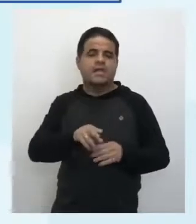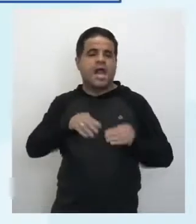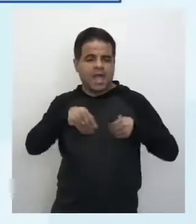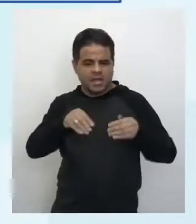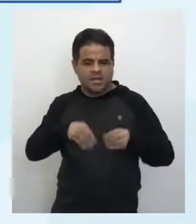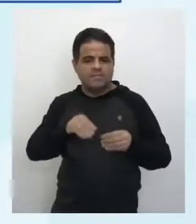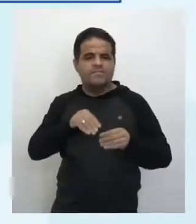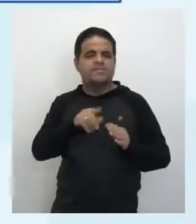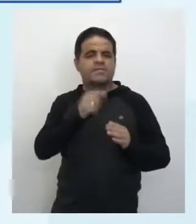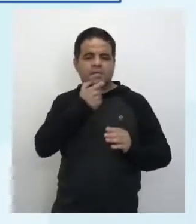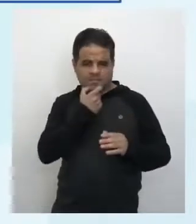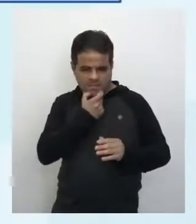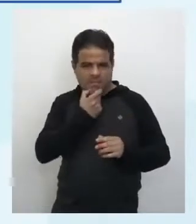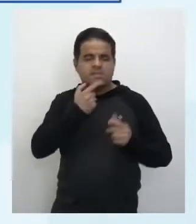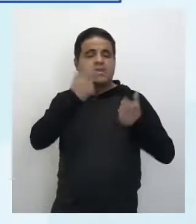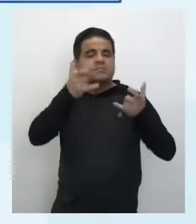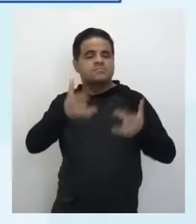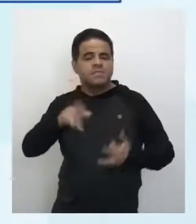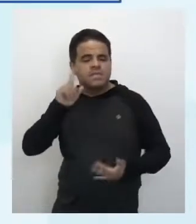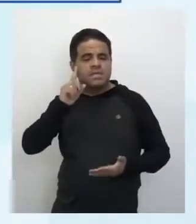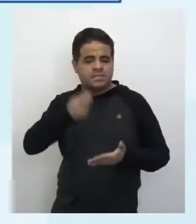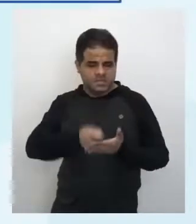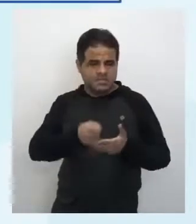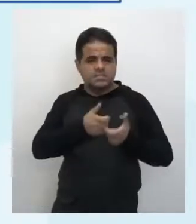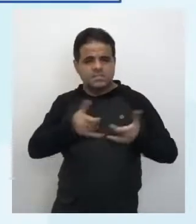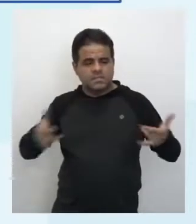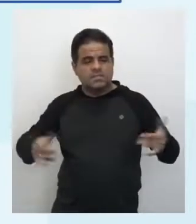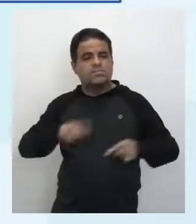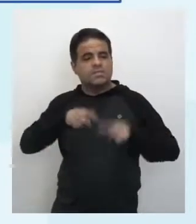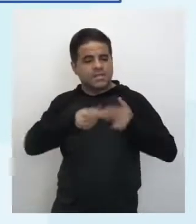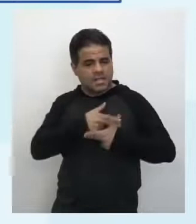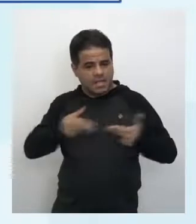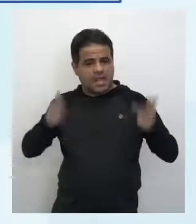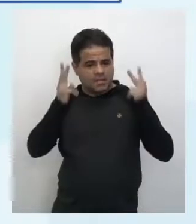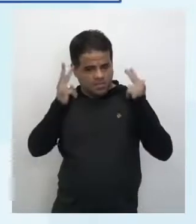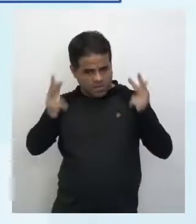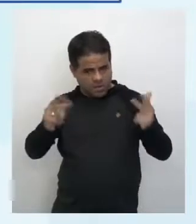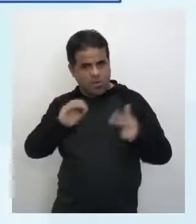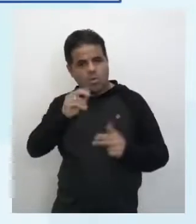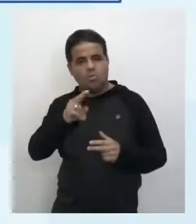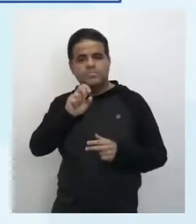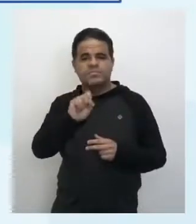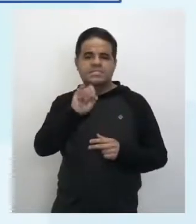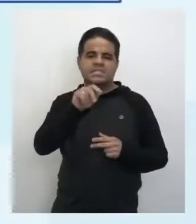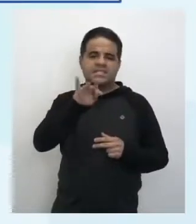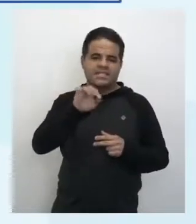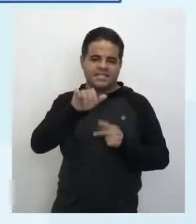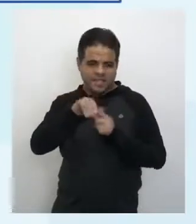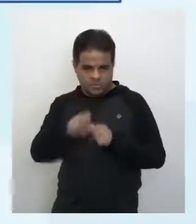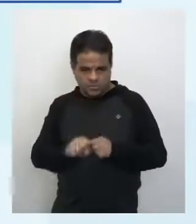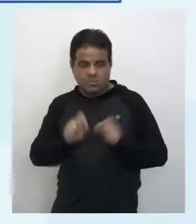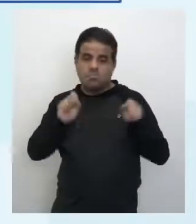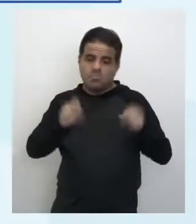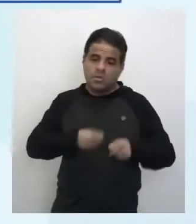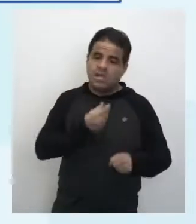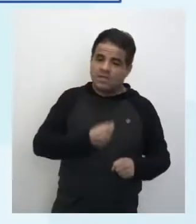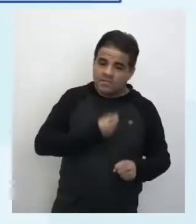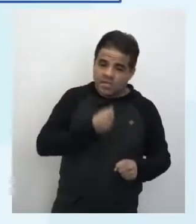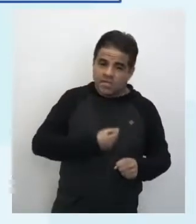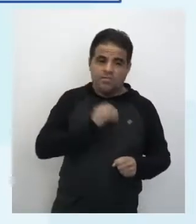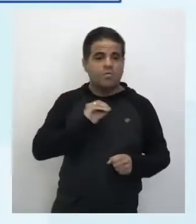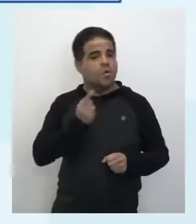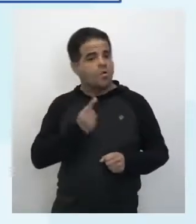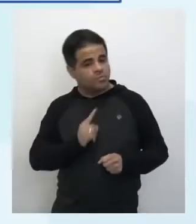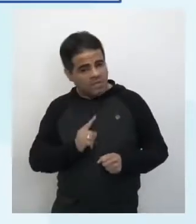revista Nature, ela determina que os biomateriais, então, são materiais naturais ou sintéticos, podem ser vivos